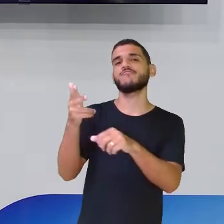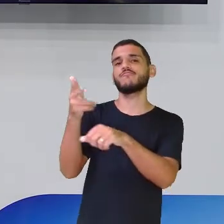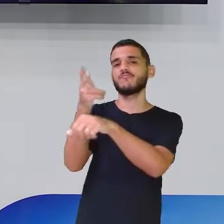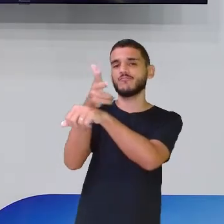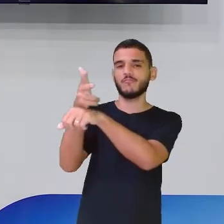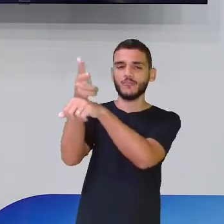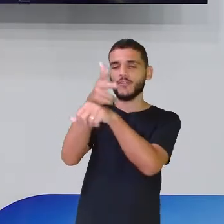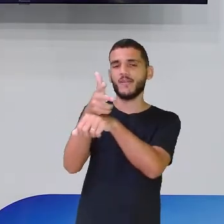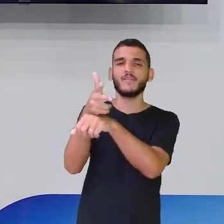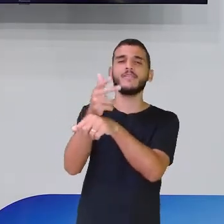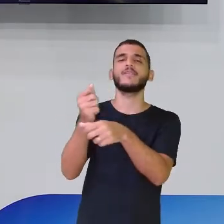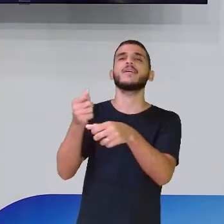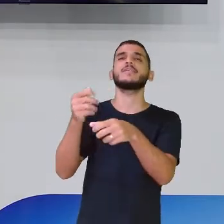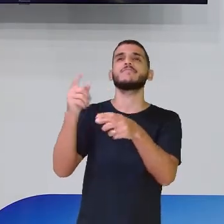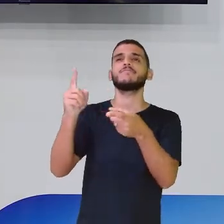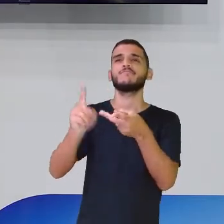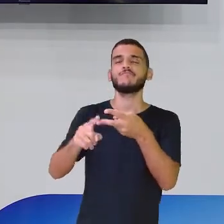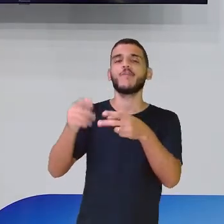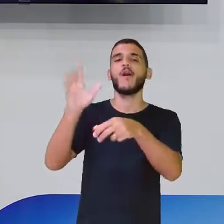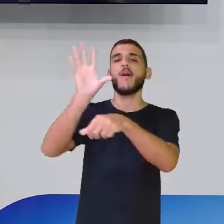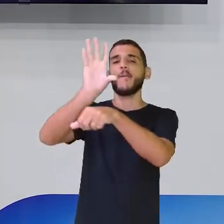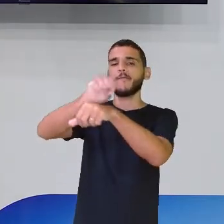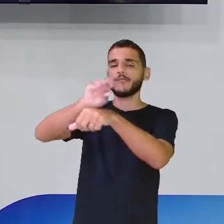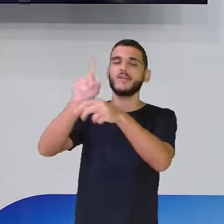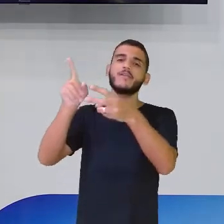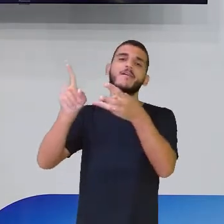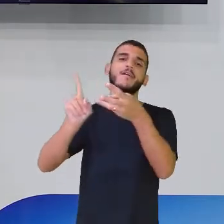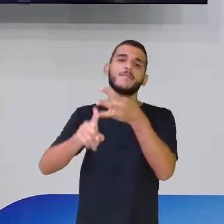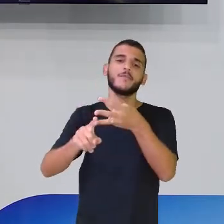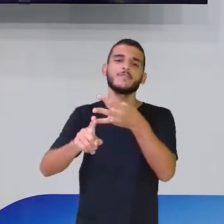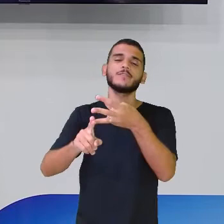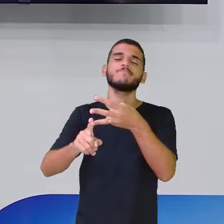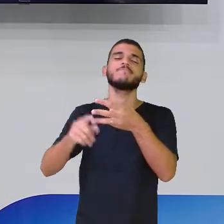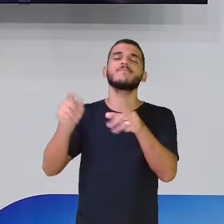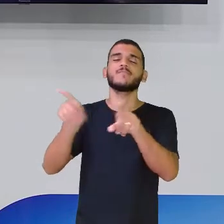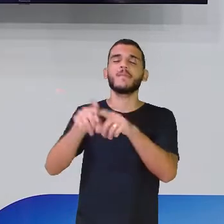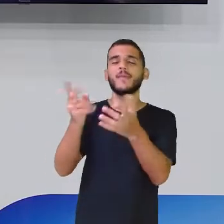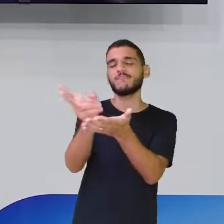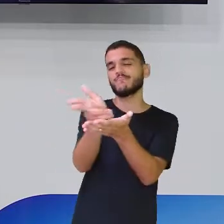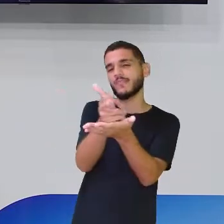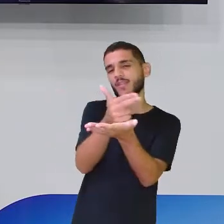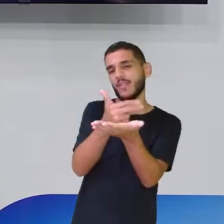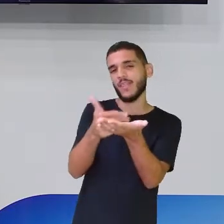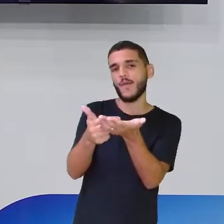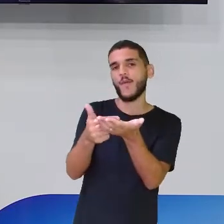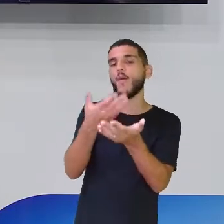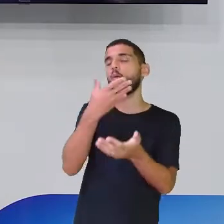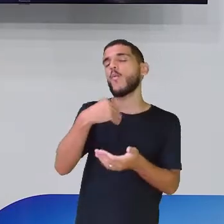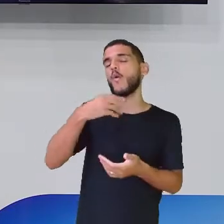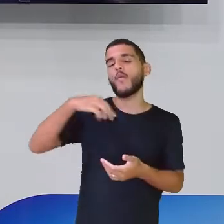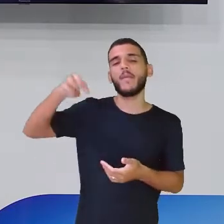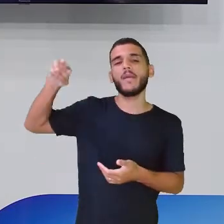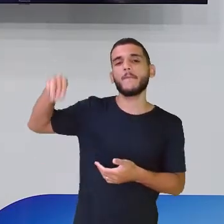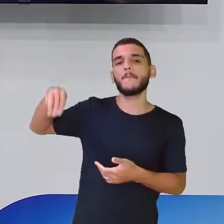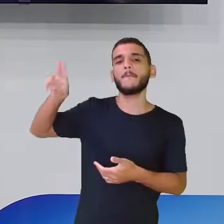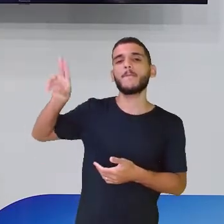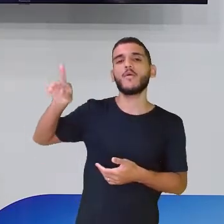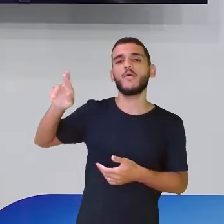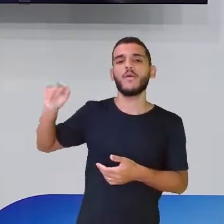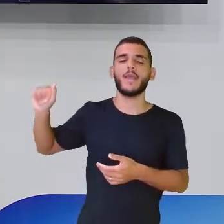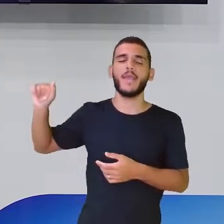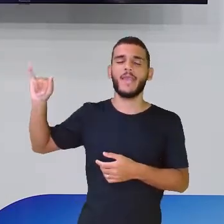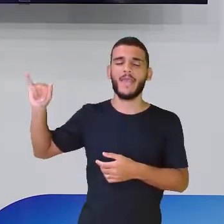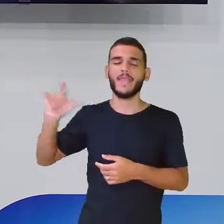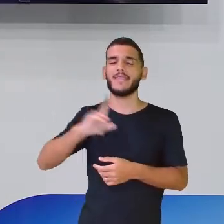sonora? Como é que a gente faz? Então, o Murray, ele desenvolveu várias técnicas para a gente